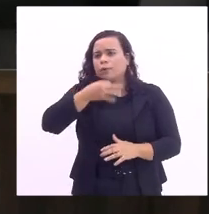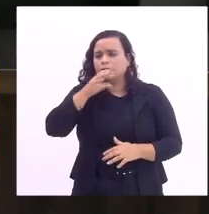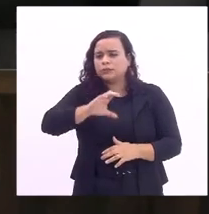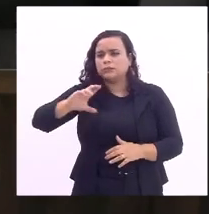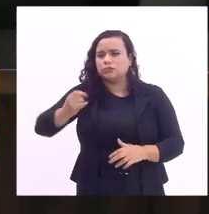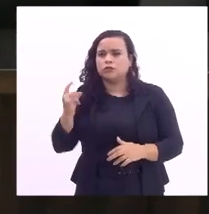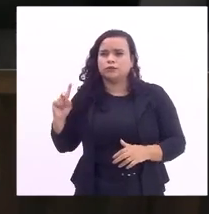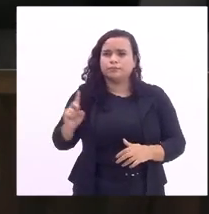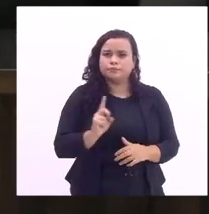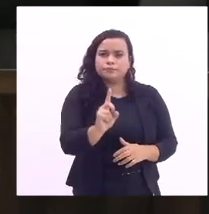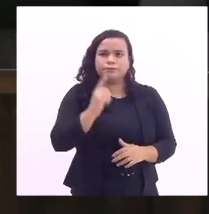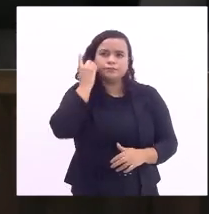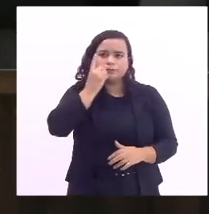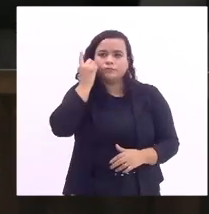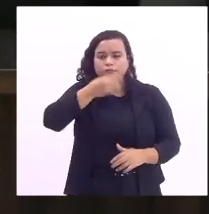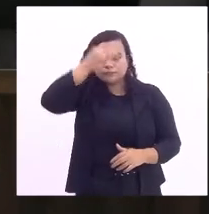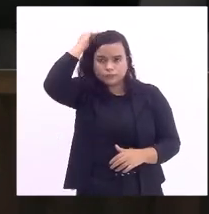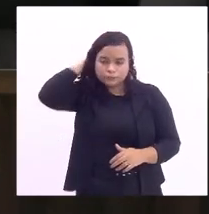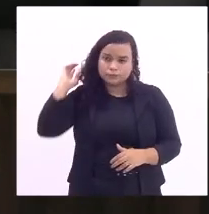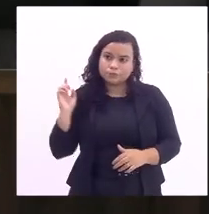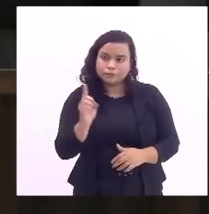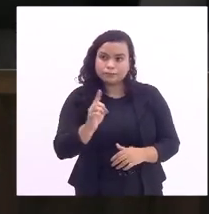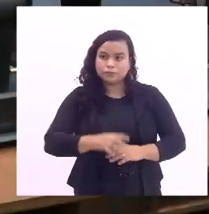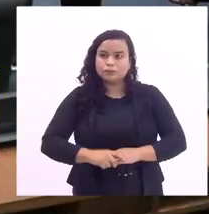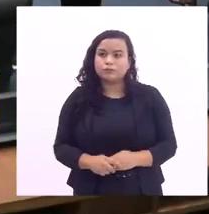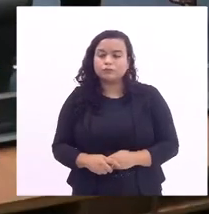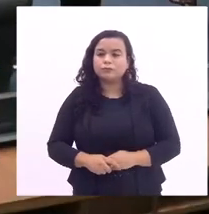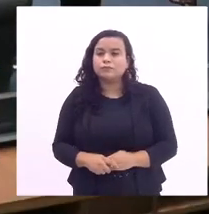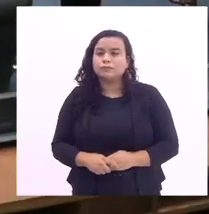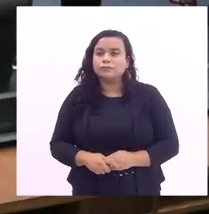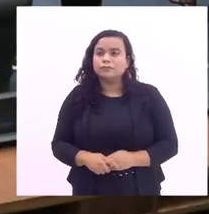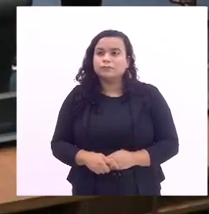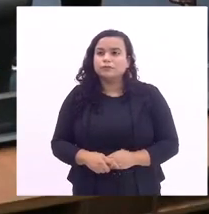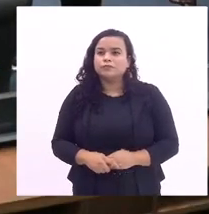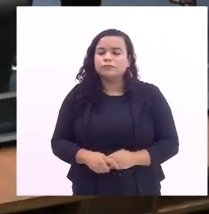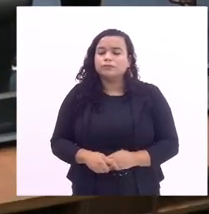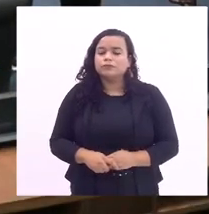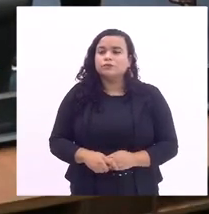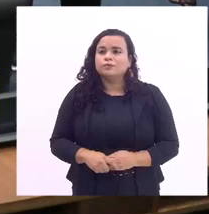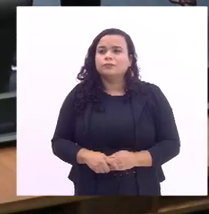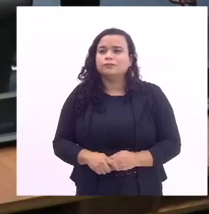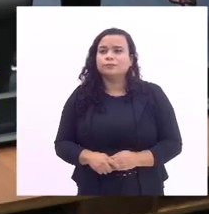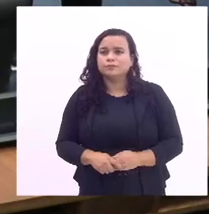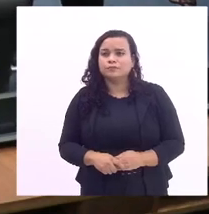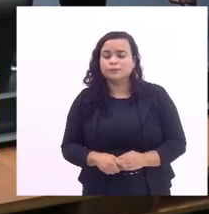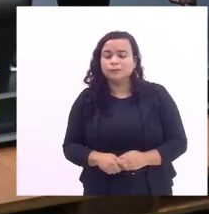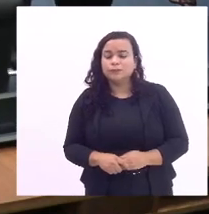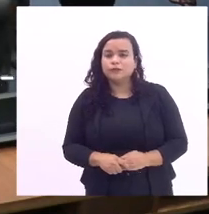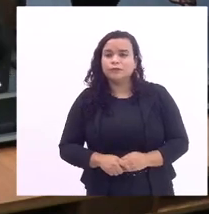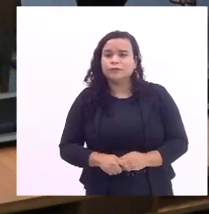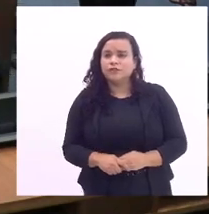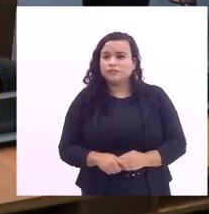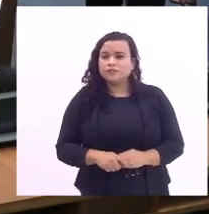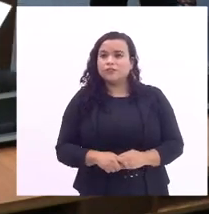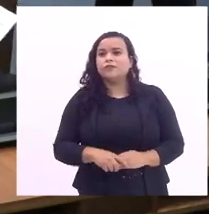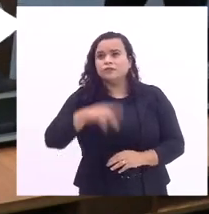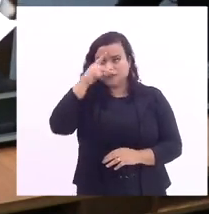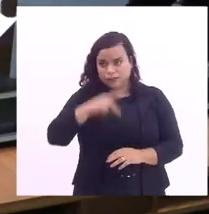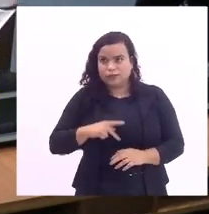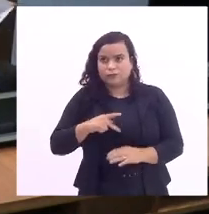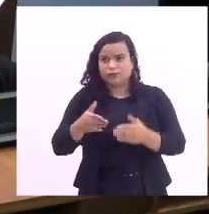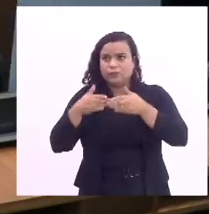Constituição e Justiça, deputado Márcio Pacheco. Presidente, uma questão de